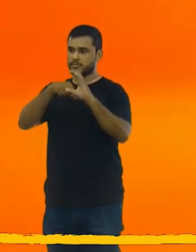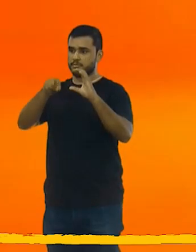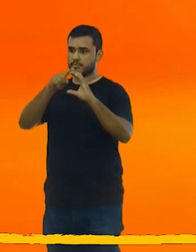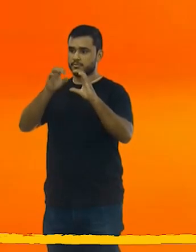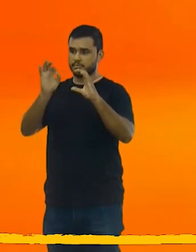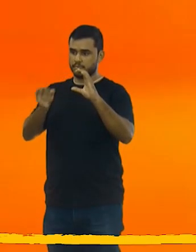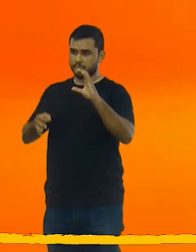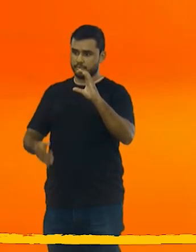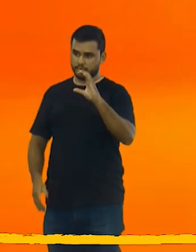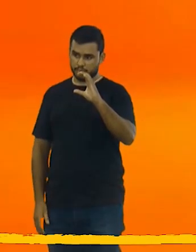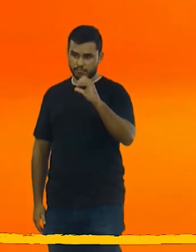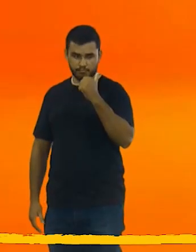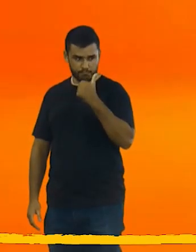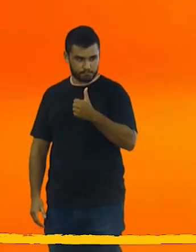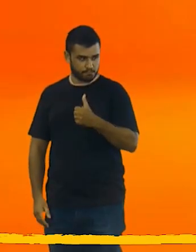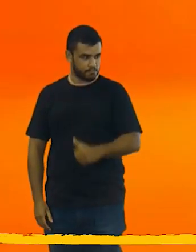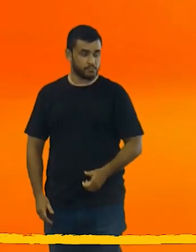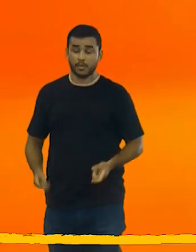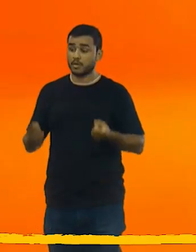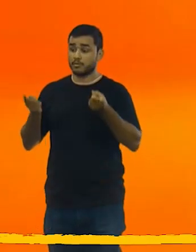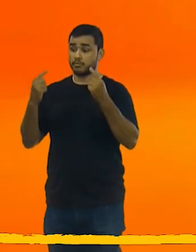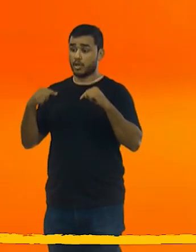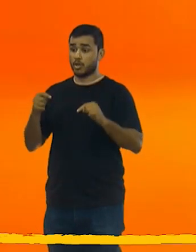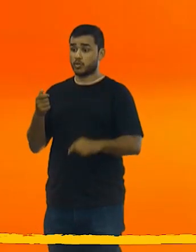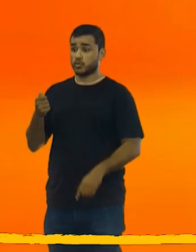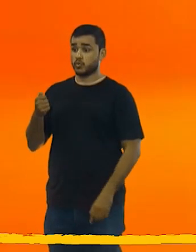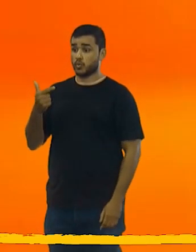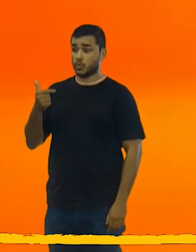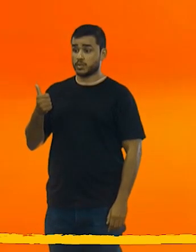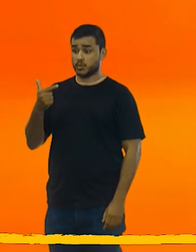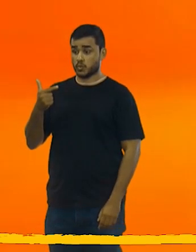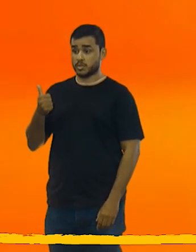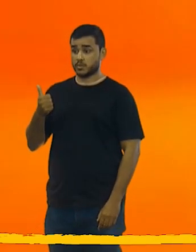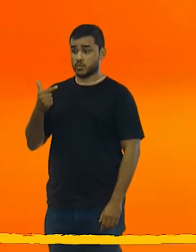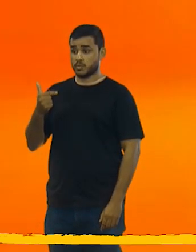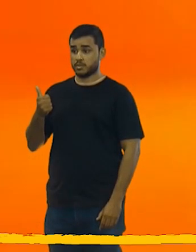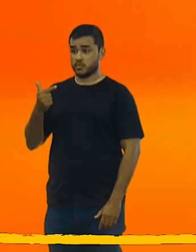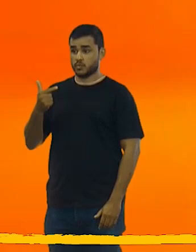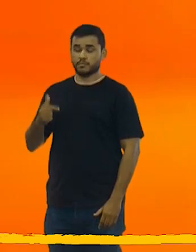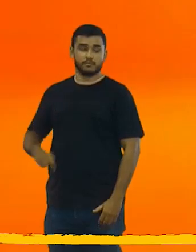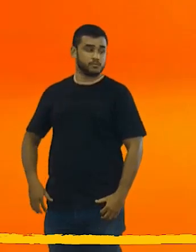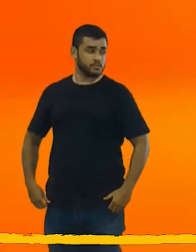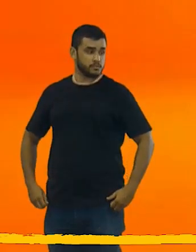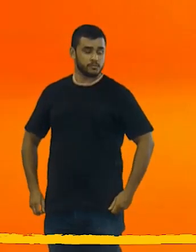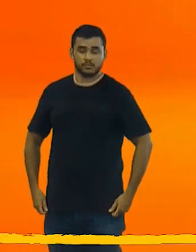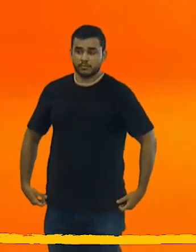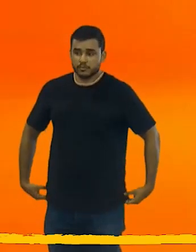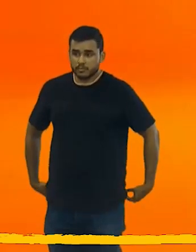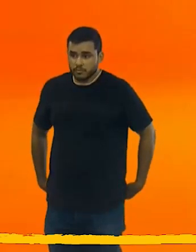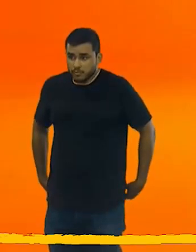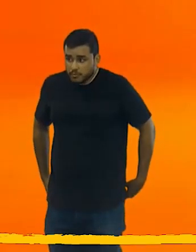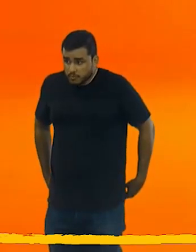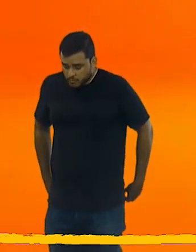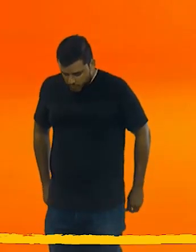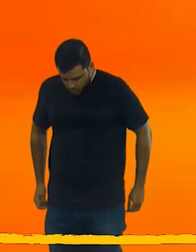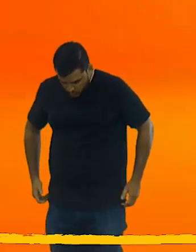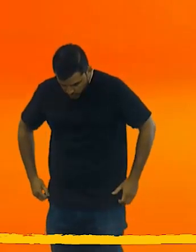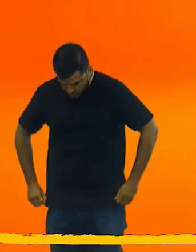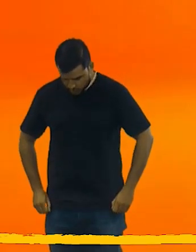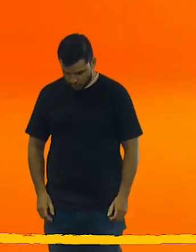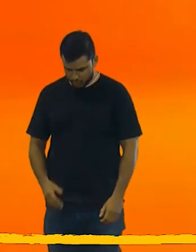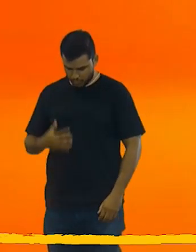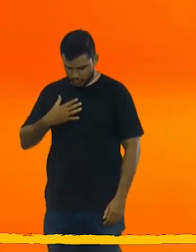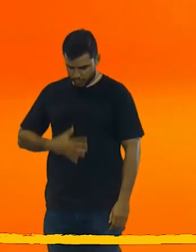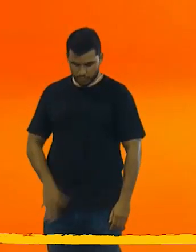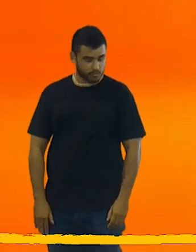Questão de número 12, meus amores. Questão de número 12. Essa questão é de João